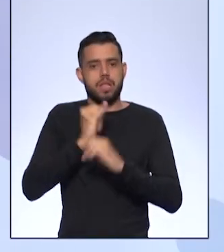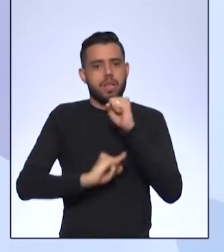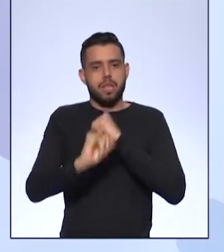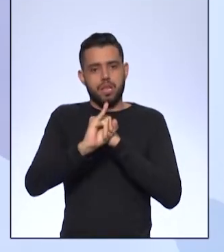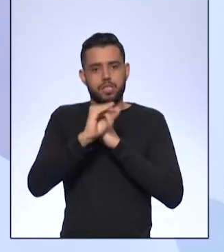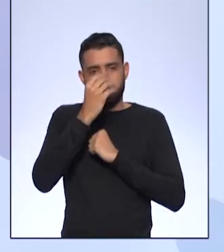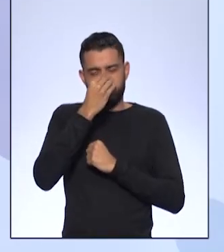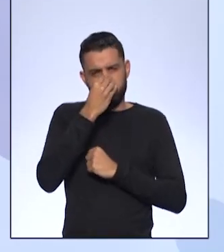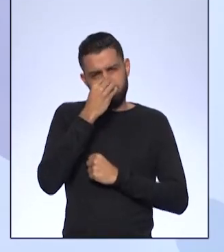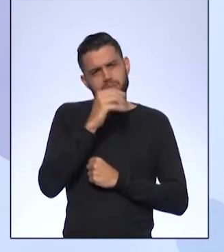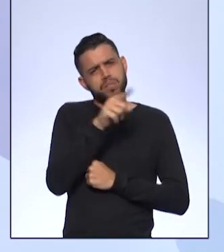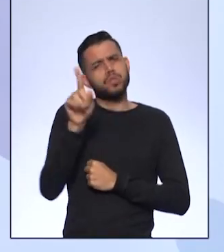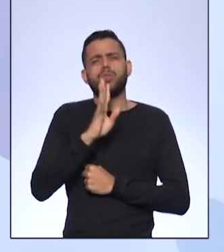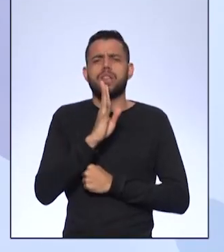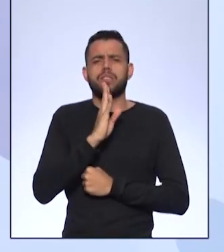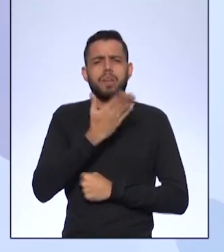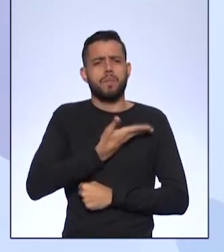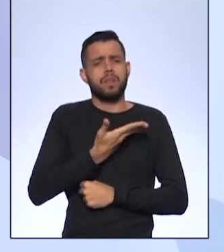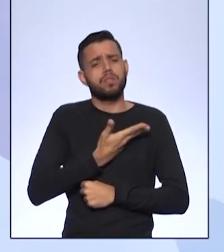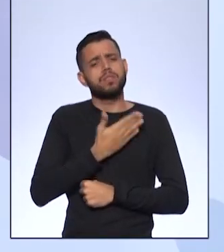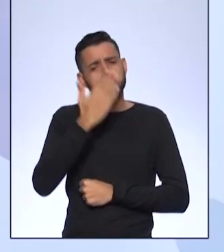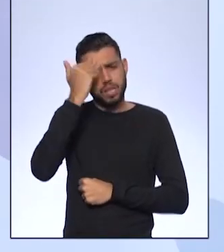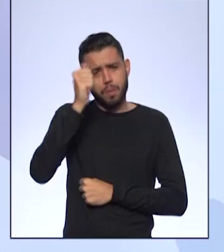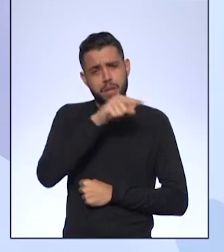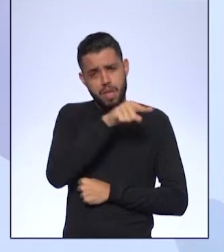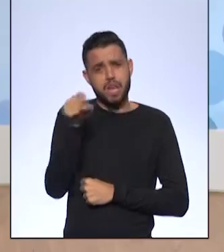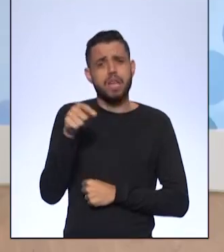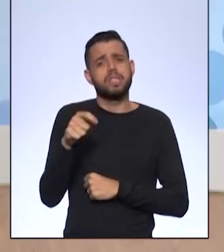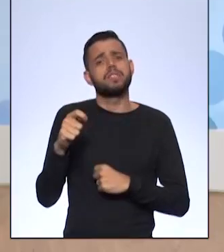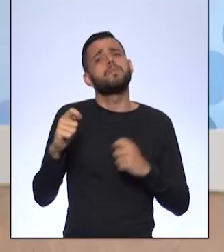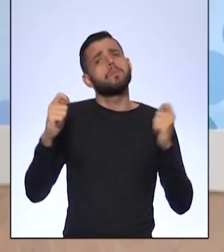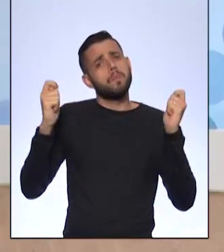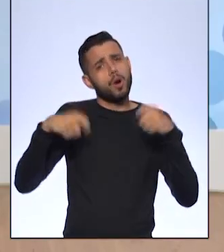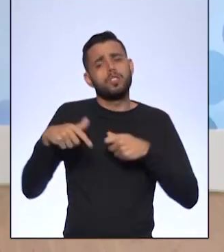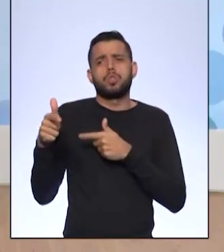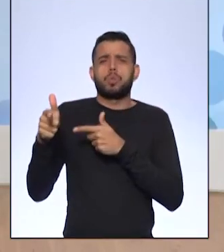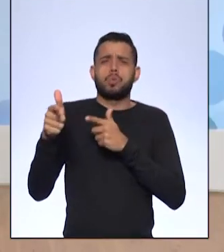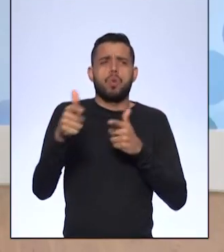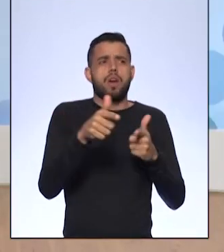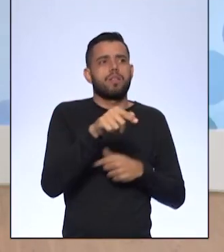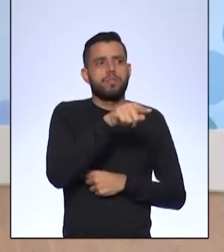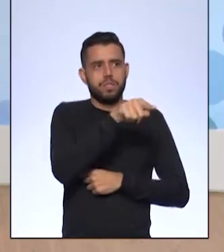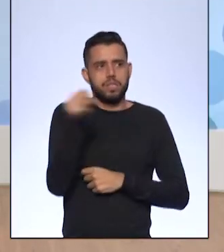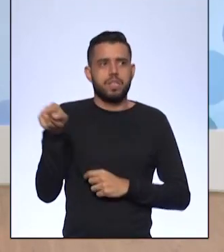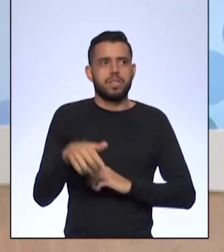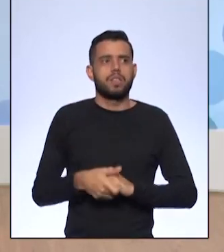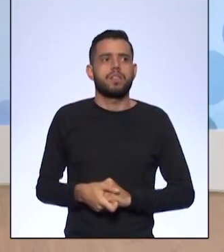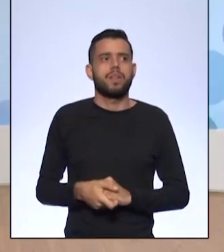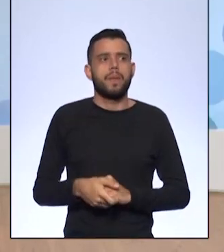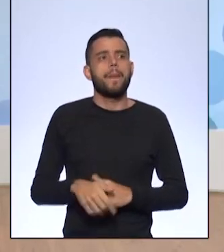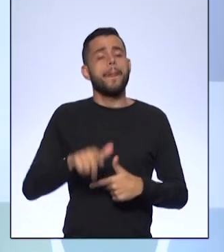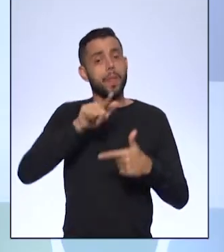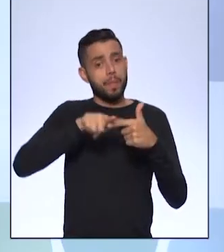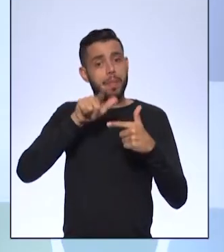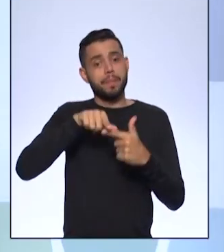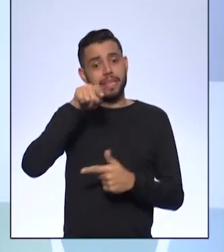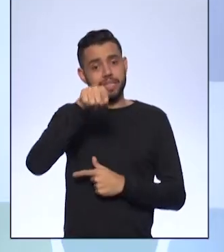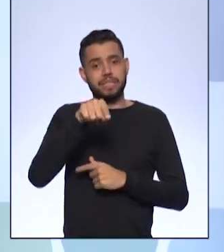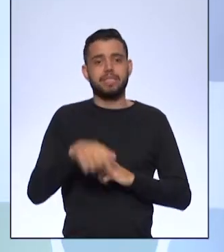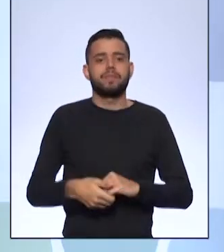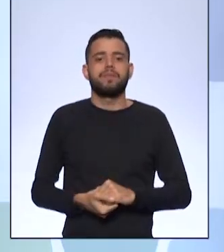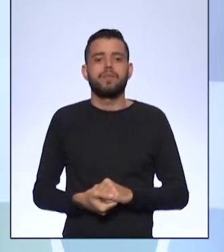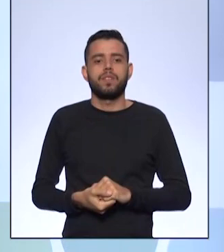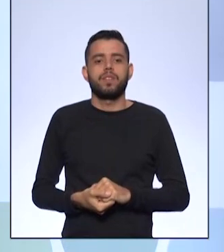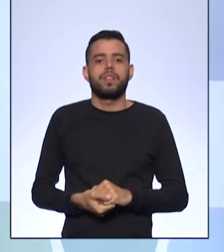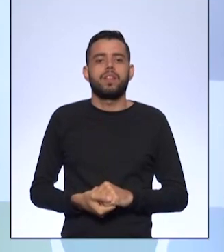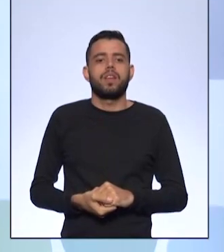vocês conhecem seus amigos e vocês sabem do que eles são capazes para zoar com a cara de vocês. Então, assim... Esse é o problema, né? Tá aí. E,